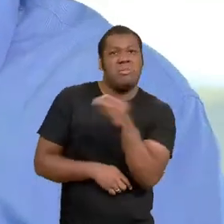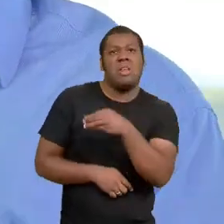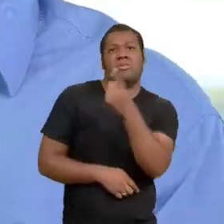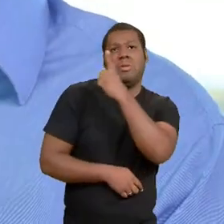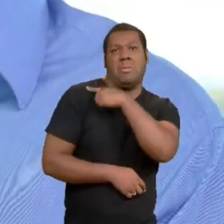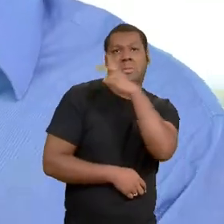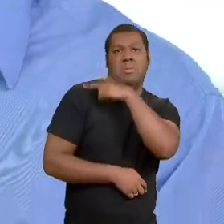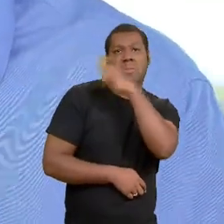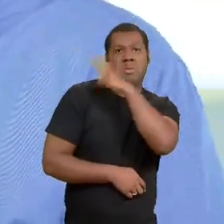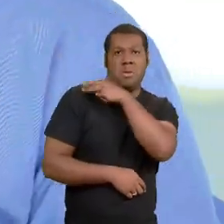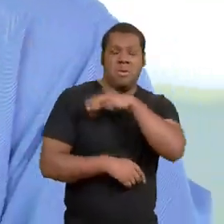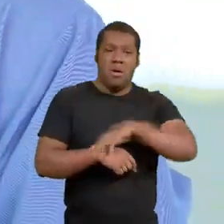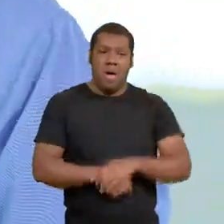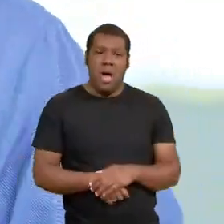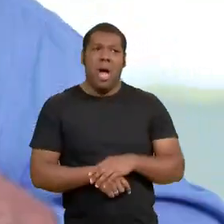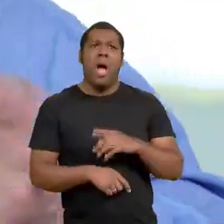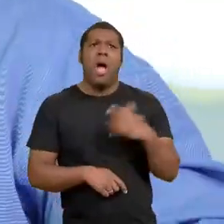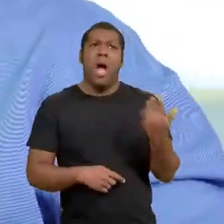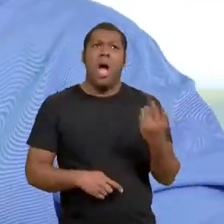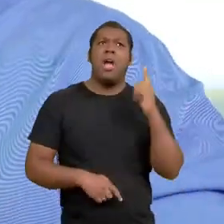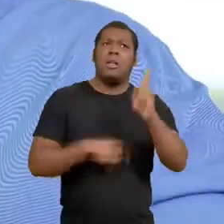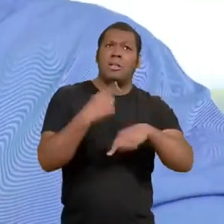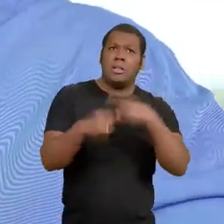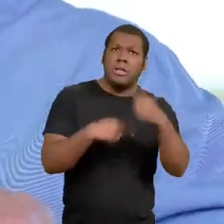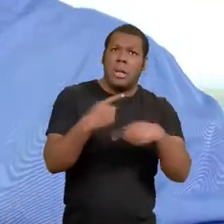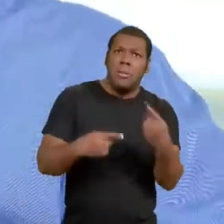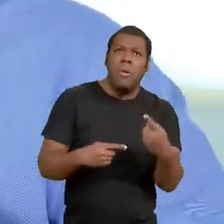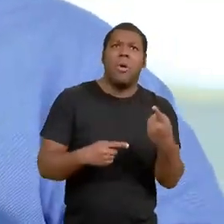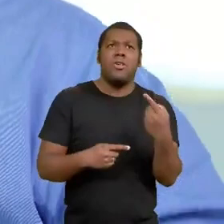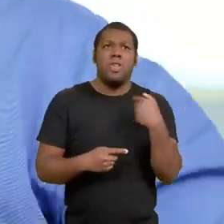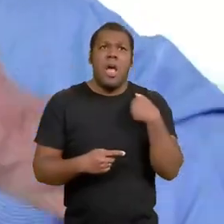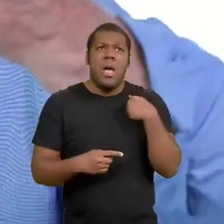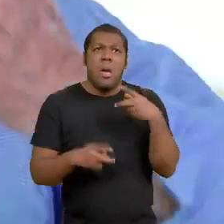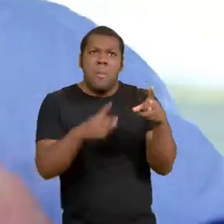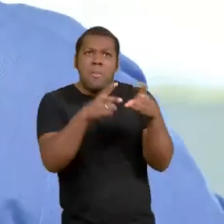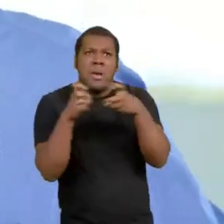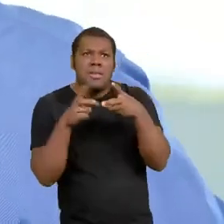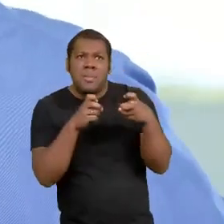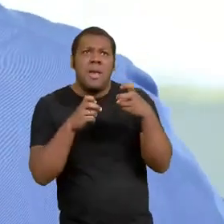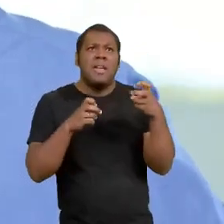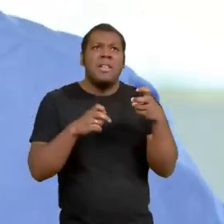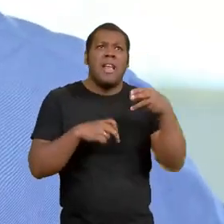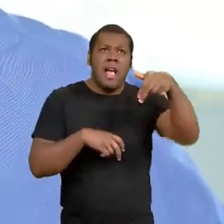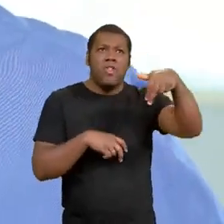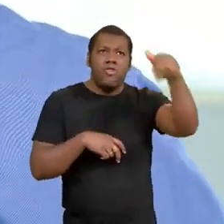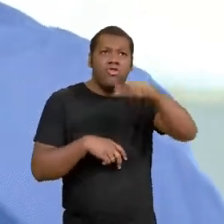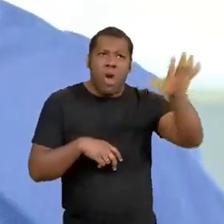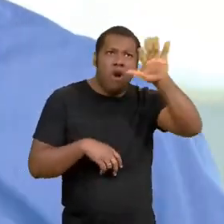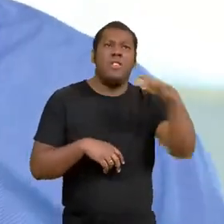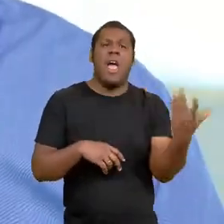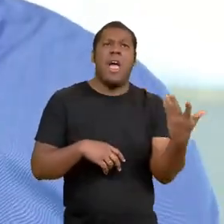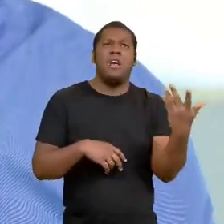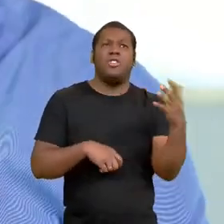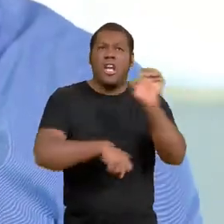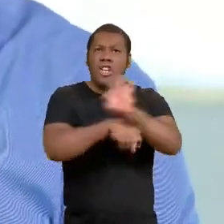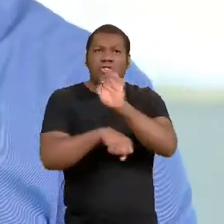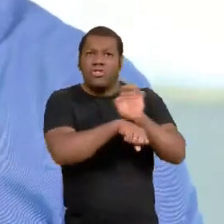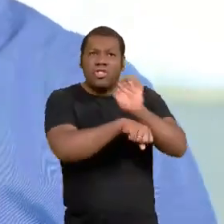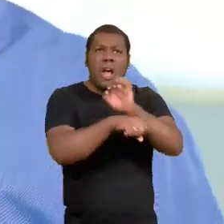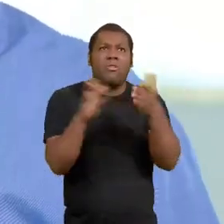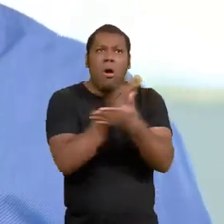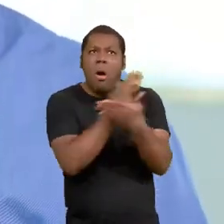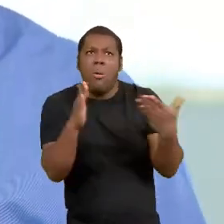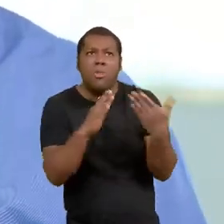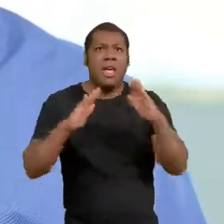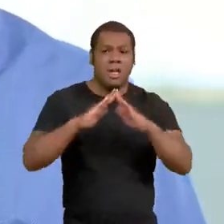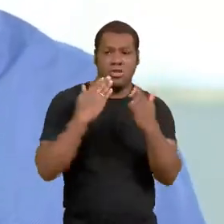gente tem que fazer escola, porque depois do ensino fundamental vai para o ensino médio. Claro. Depois do médio, vai, uhum, para a universidade. Uhum. Então, o que